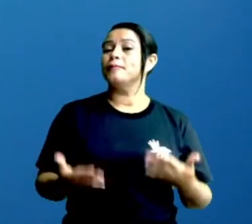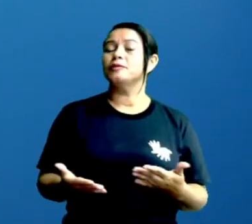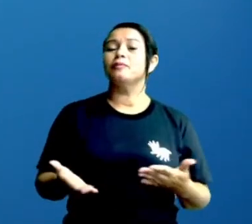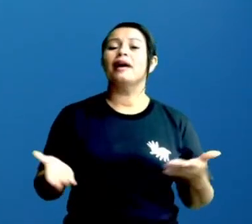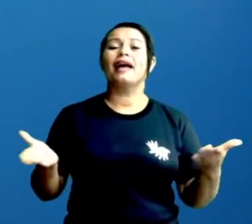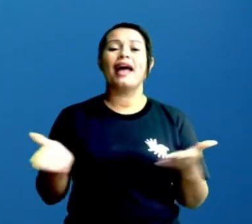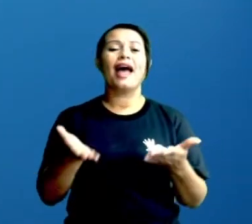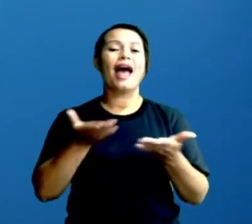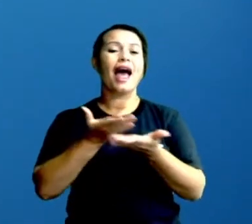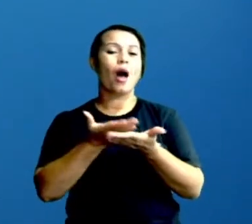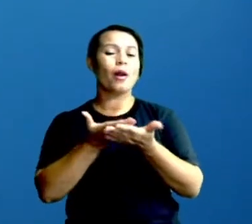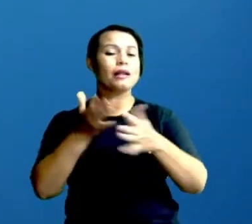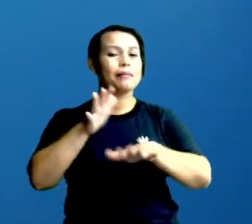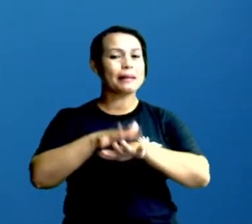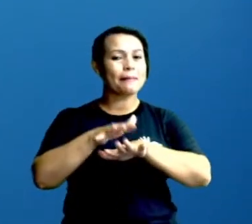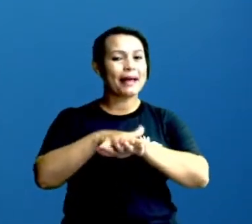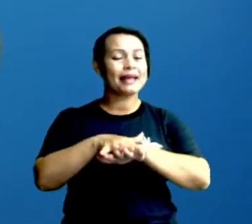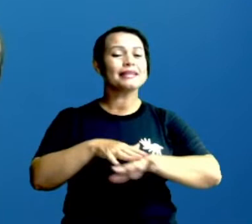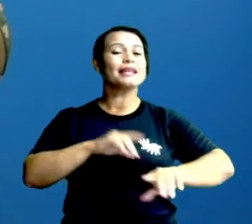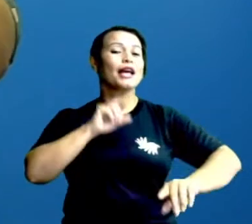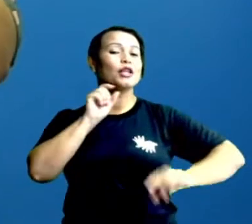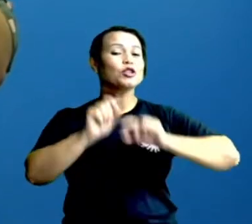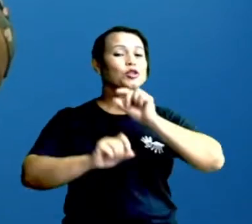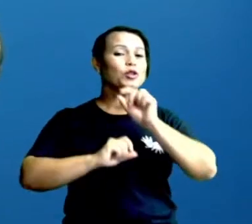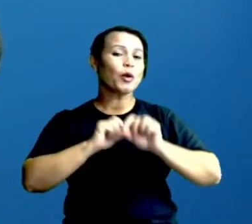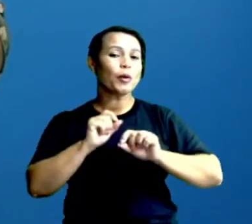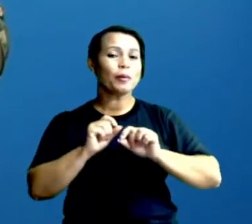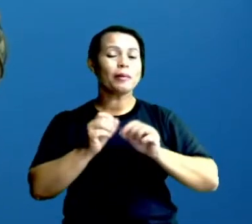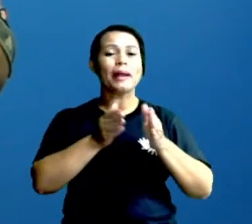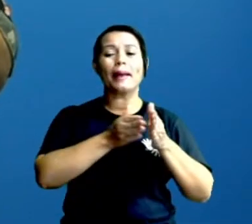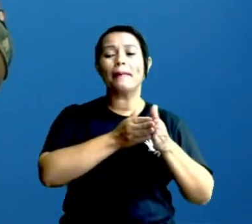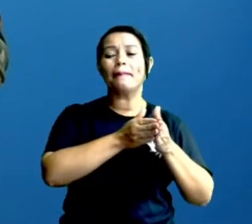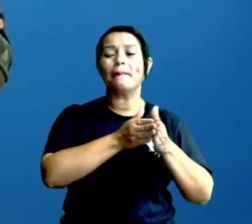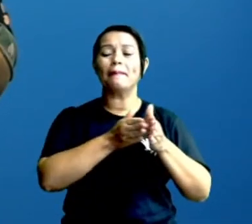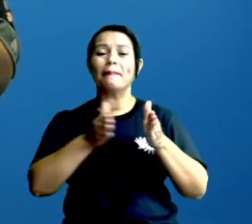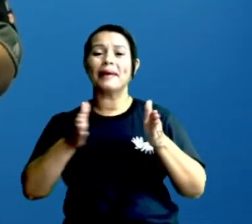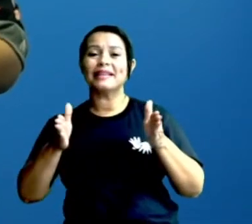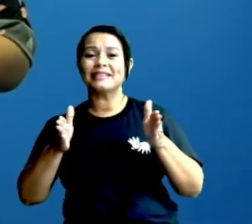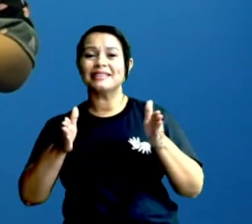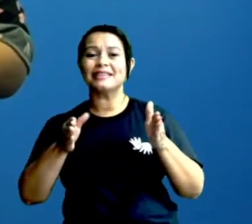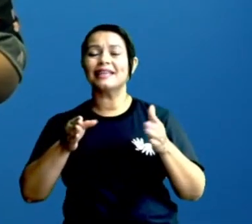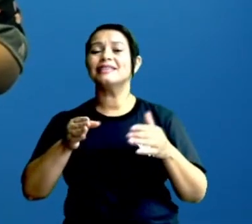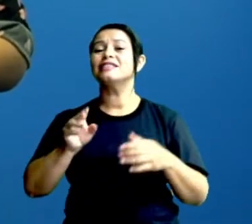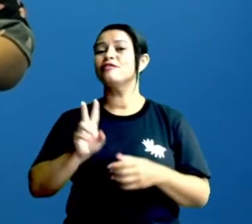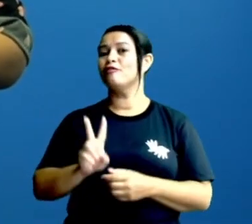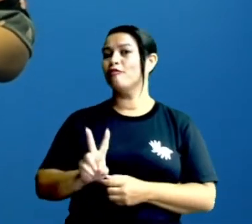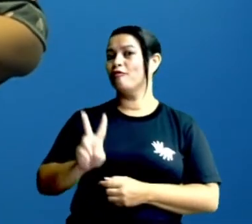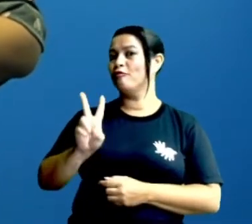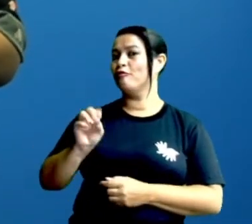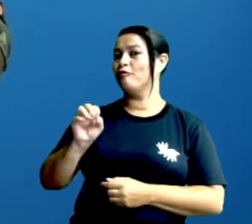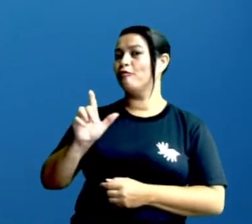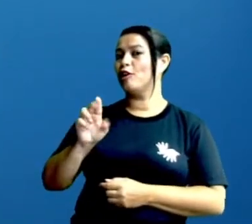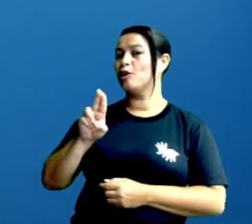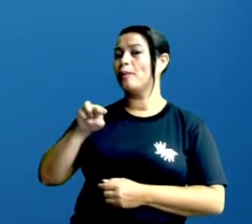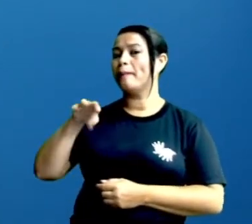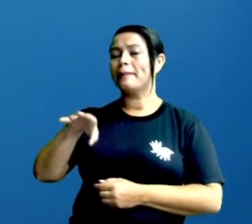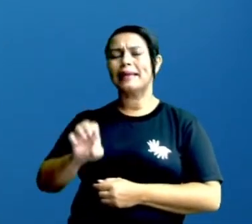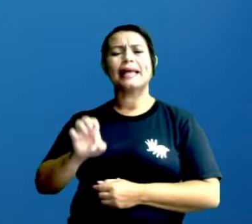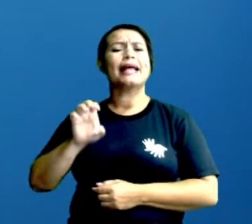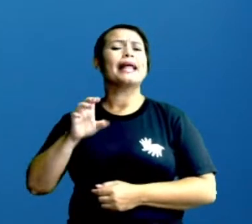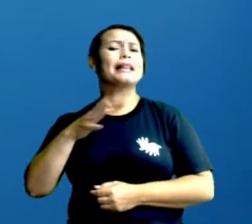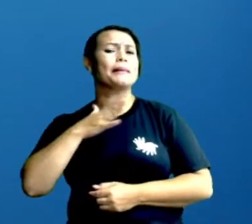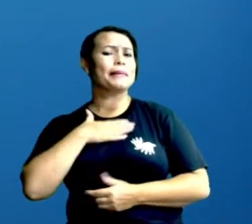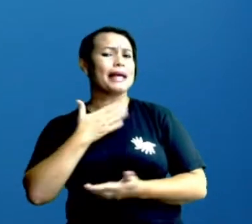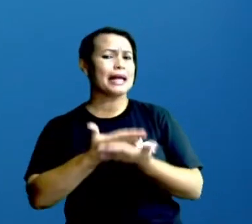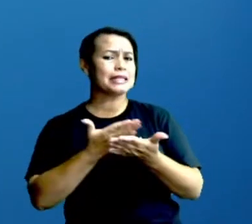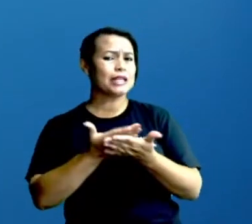nossa aula de matemática hoje é sobre medidas de volume, certo? E como nas minhas aulas aqui